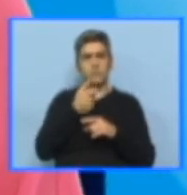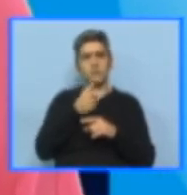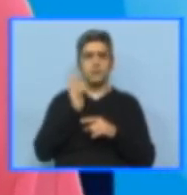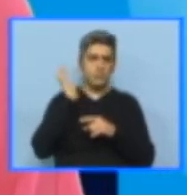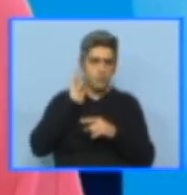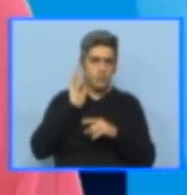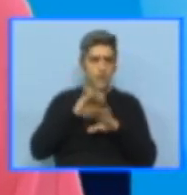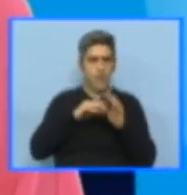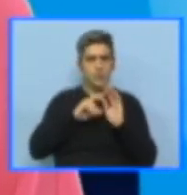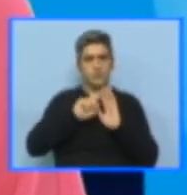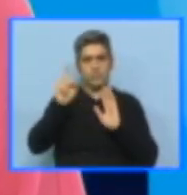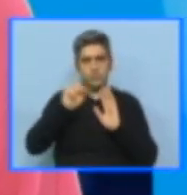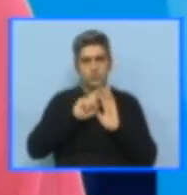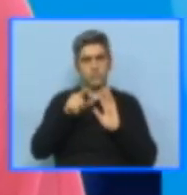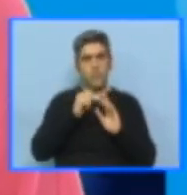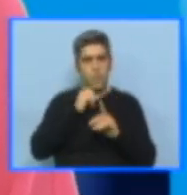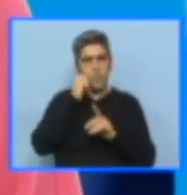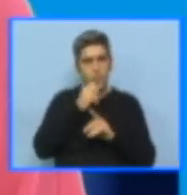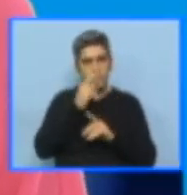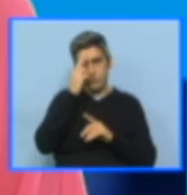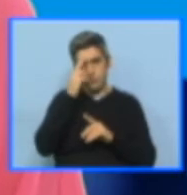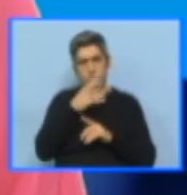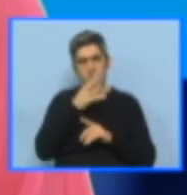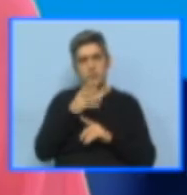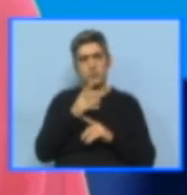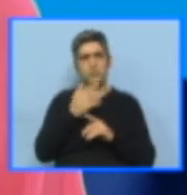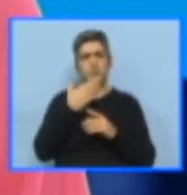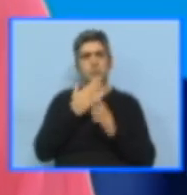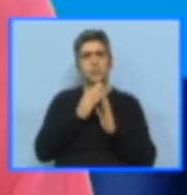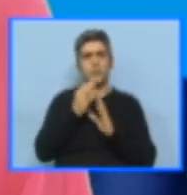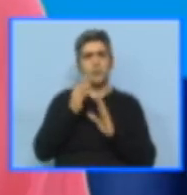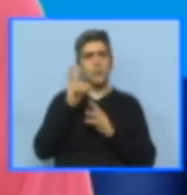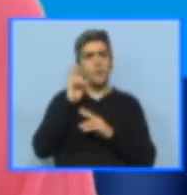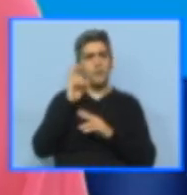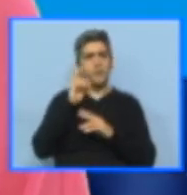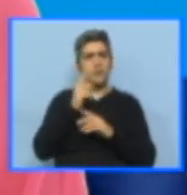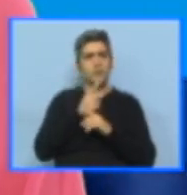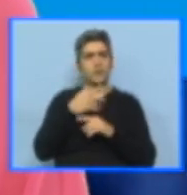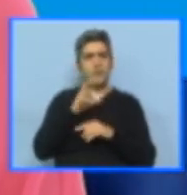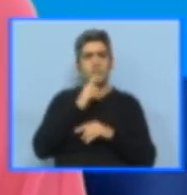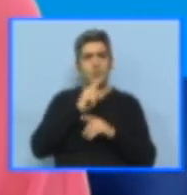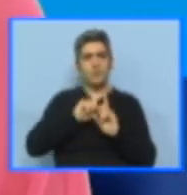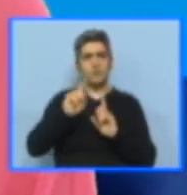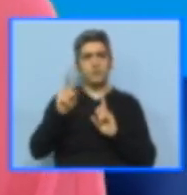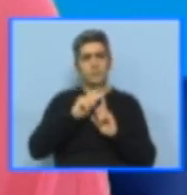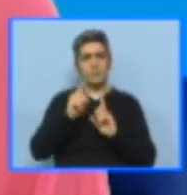submete àquela dor. Ainda assim diz que pediu e foi ouvido, e por isso é por isso que vai a Fátima.